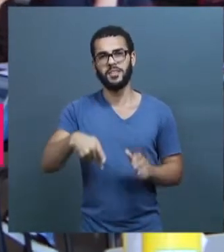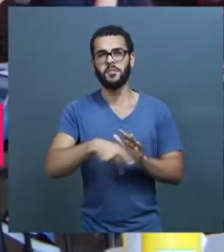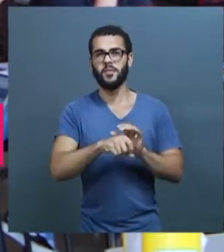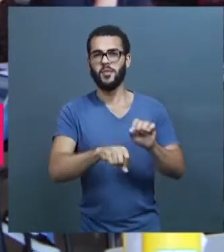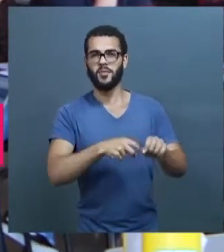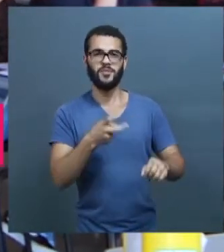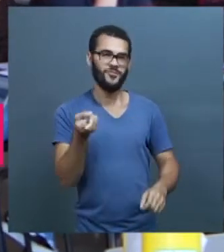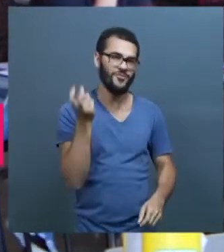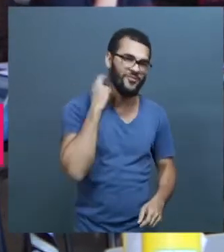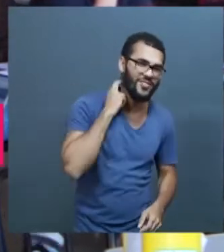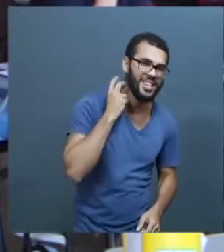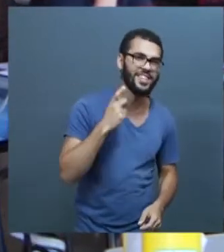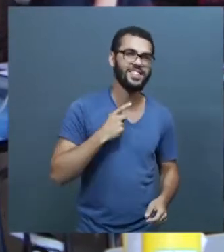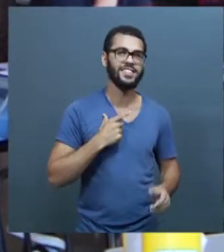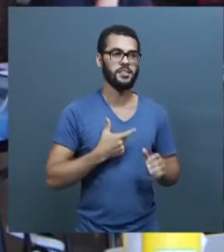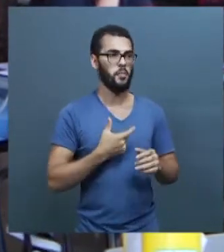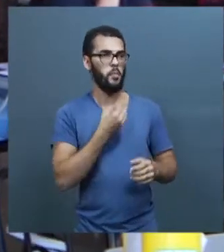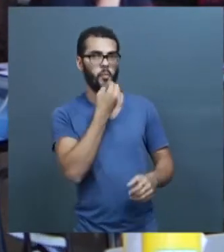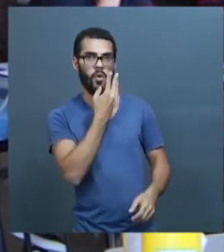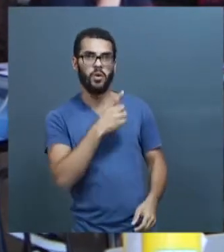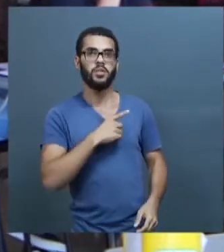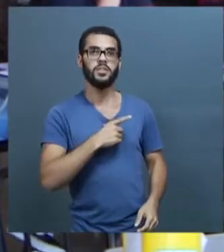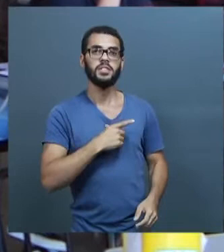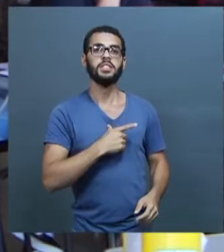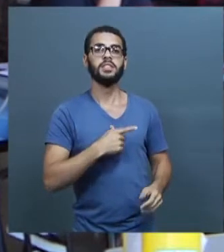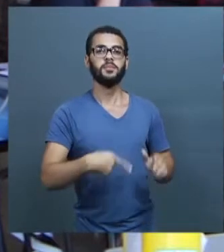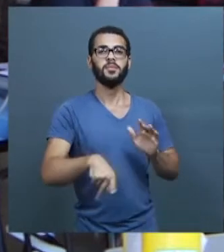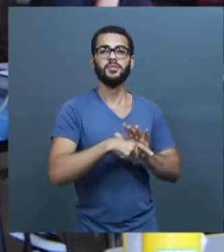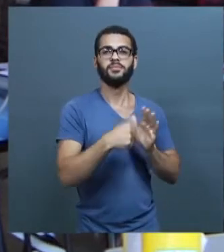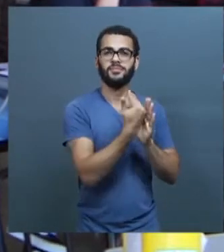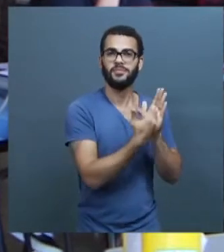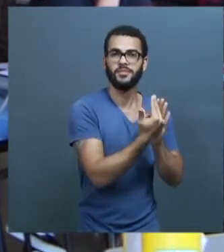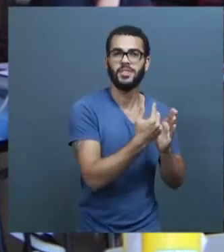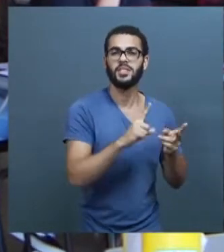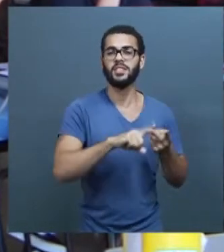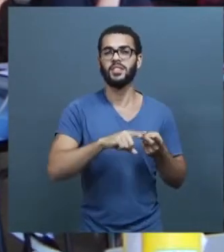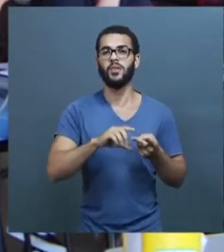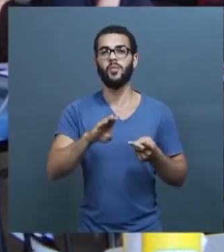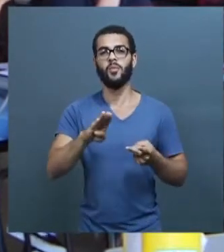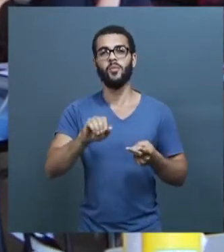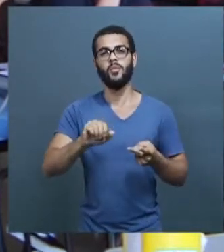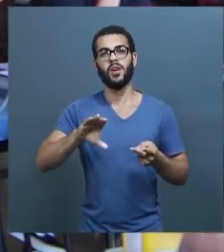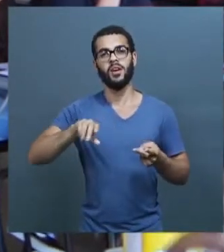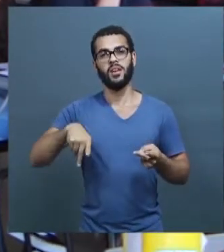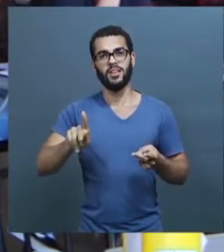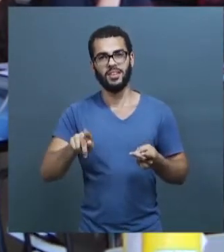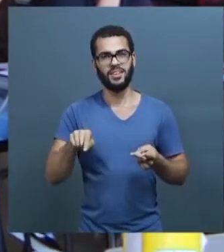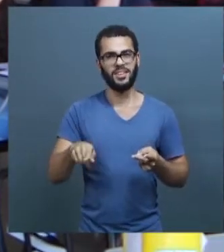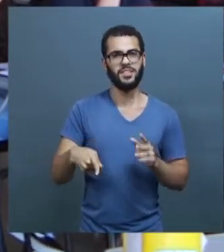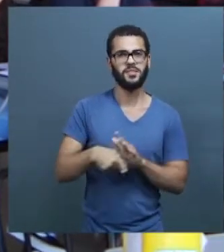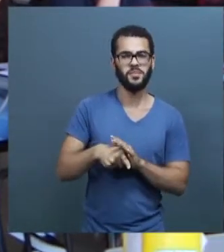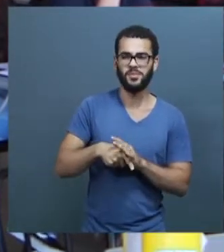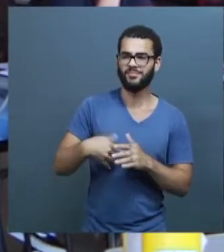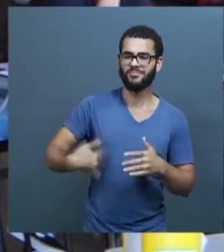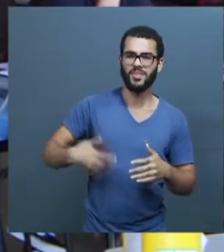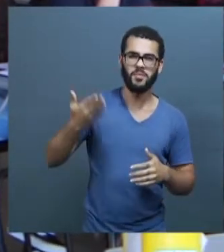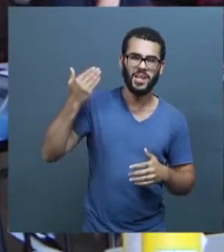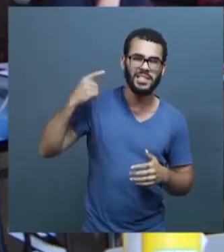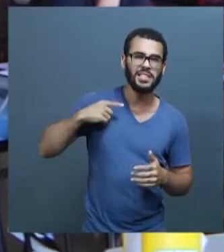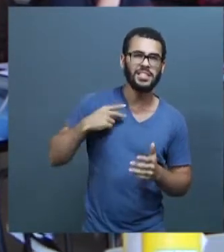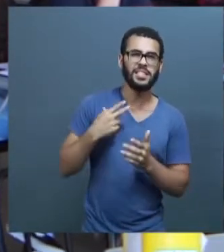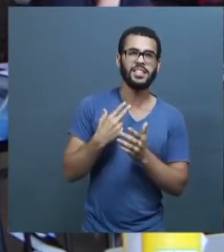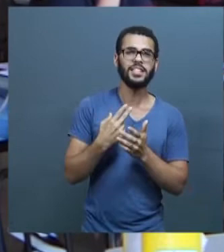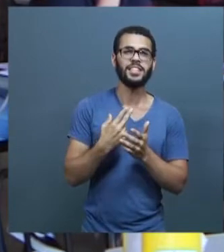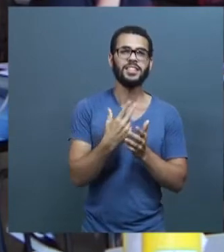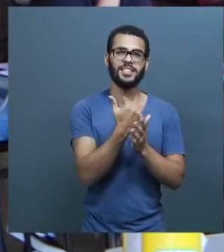daqueles jogos antigos, que é tipo muito bem feito, muito bem animada, e também é o Baki, que na verdade ele já foi um anime muito antigo, que eles refizeram a